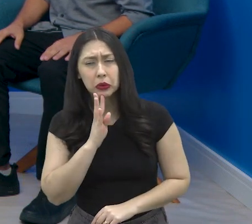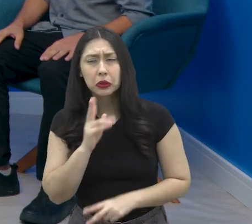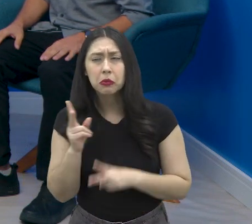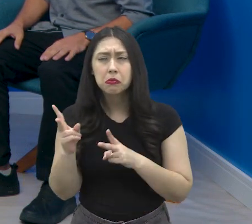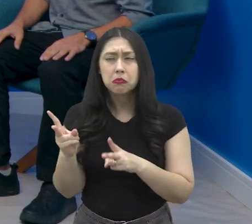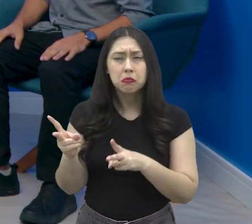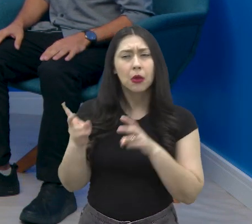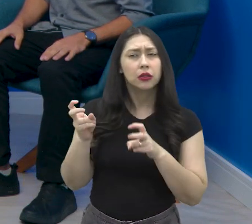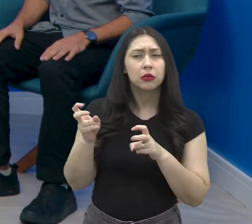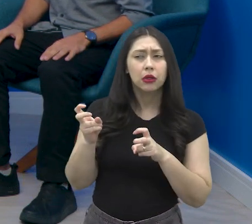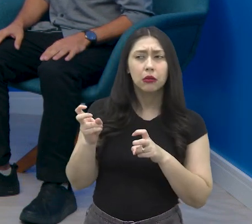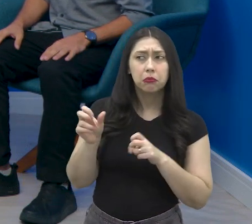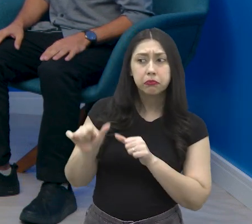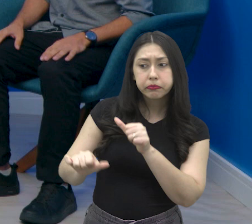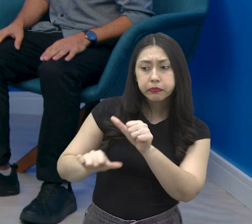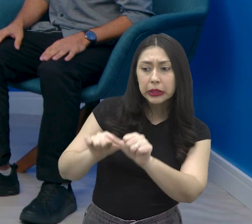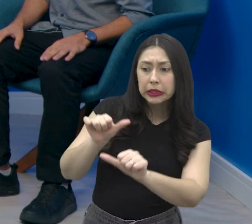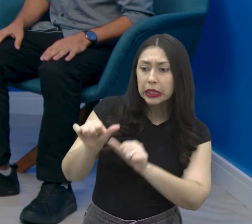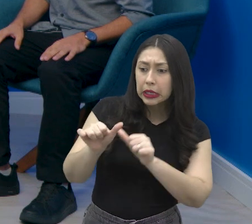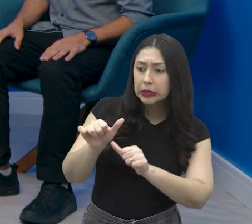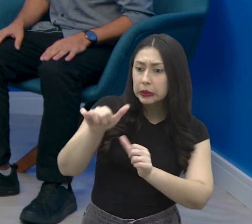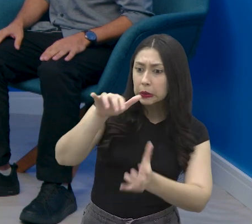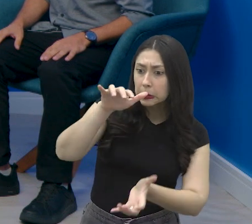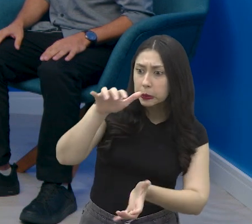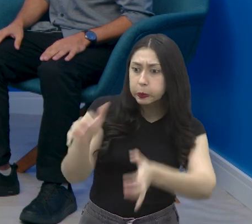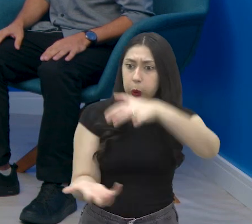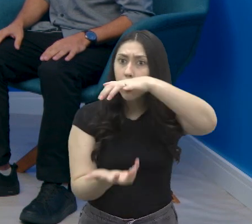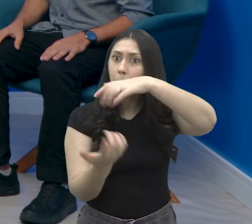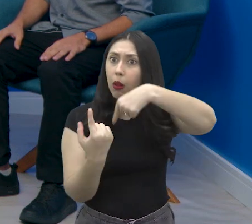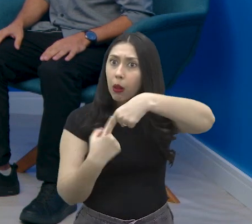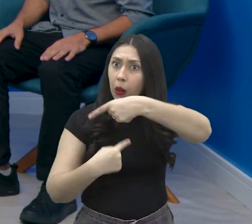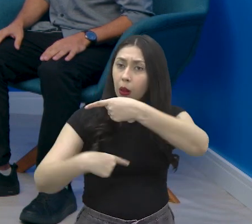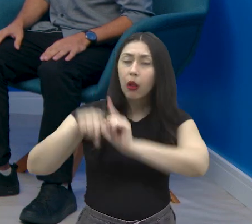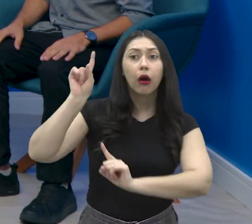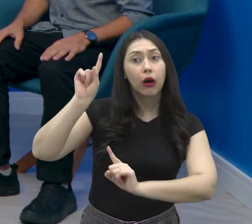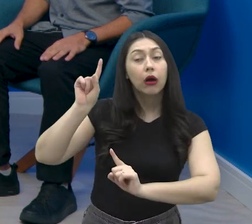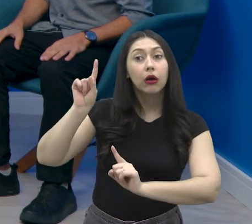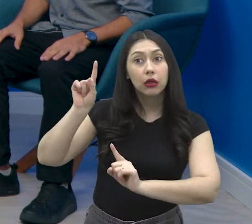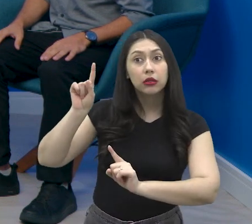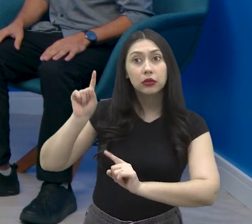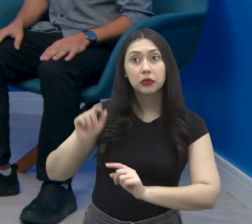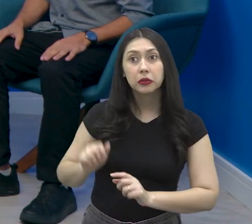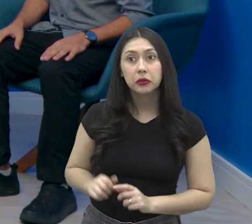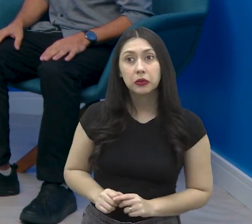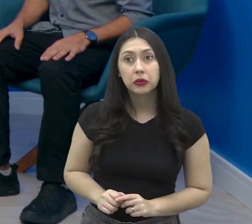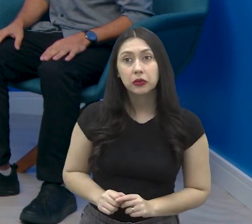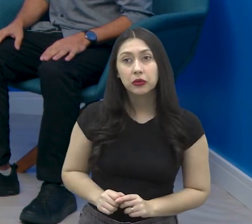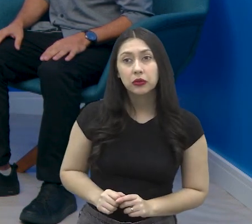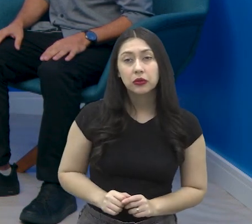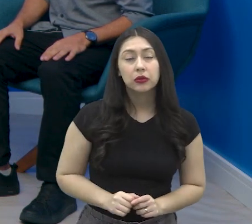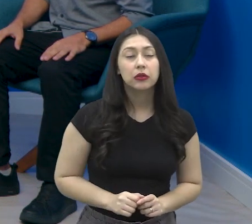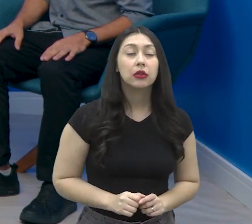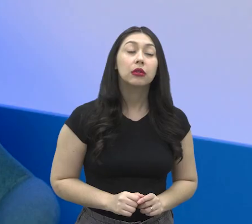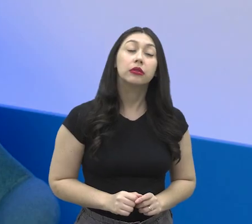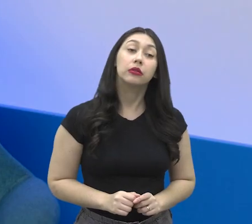área, já se deparou com mudanças de realidade, assim, de perspectivas através do